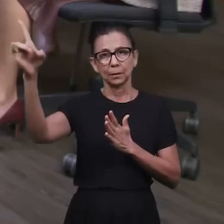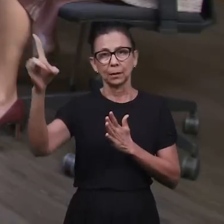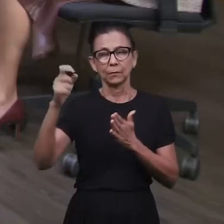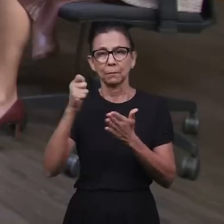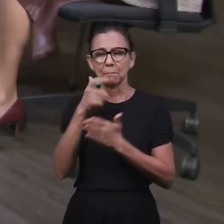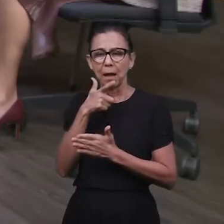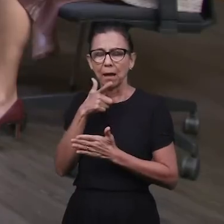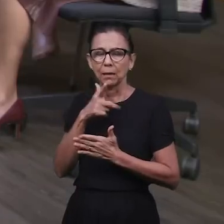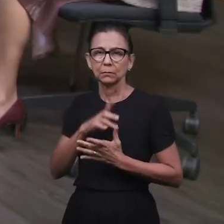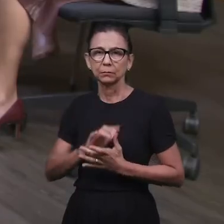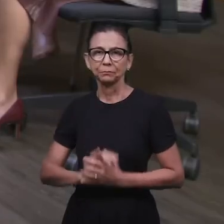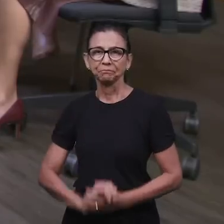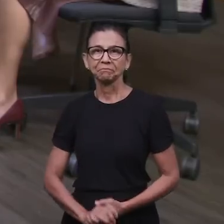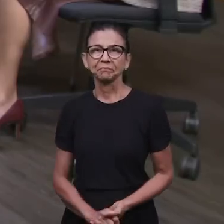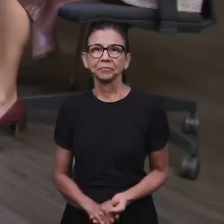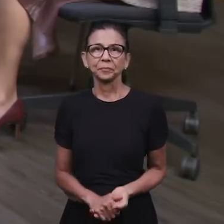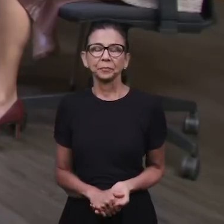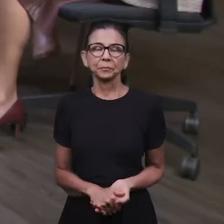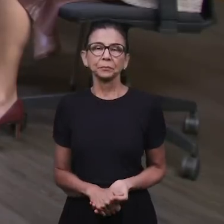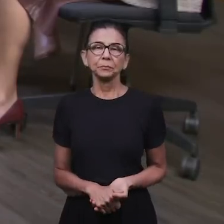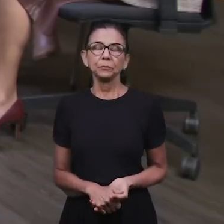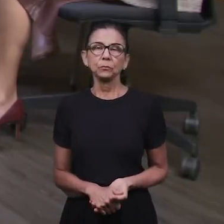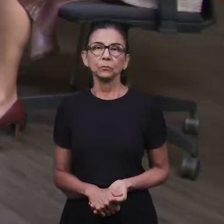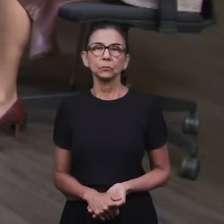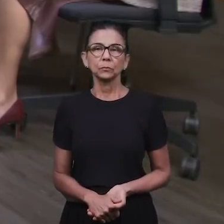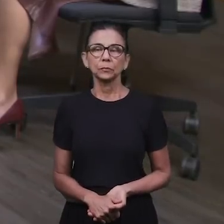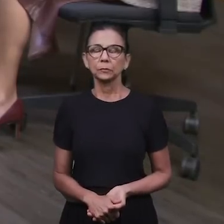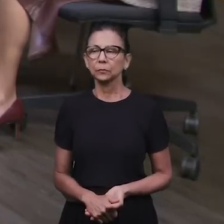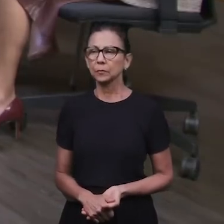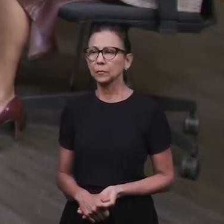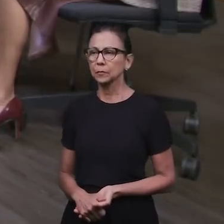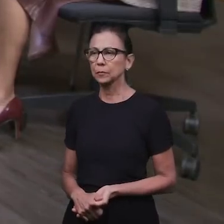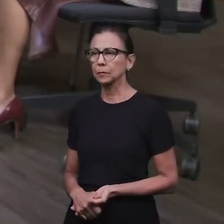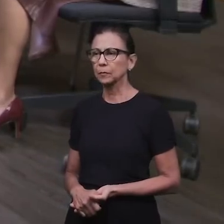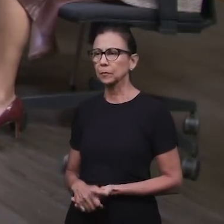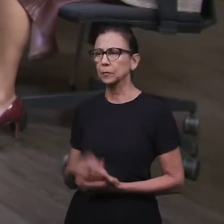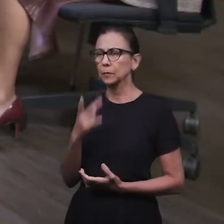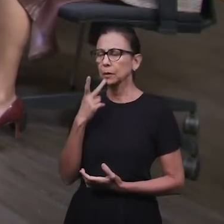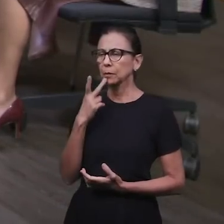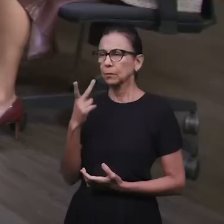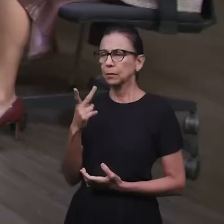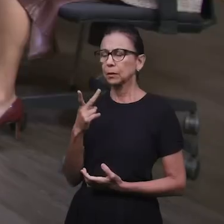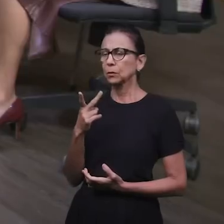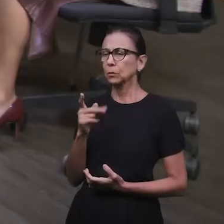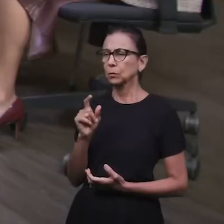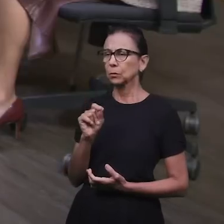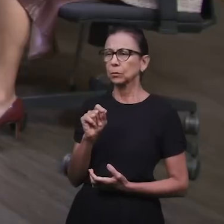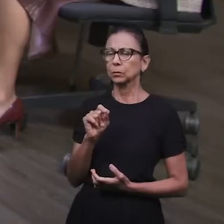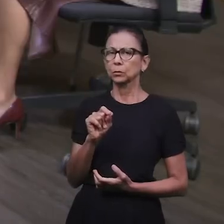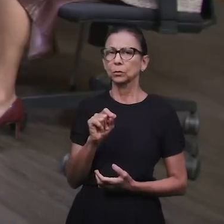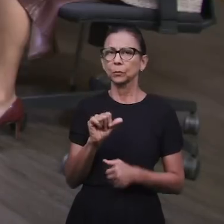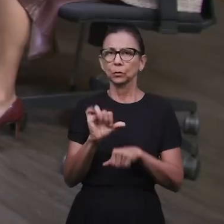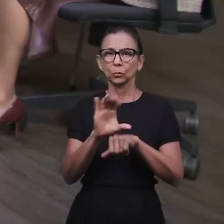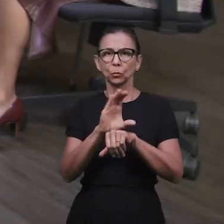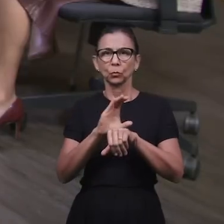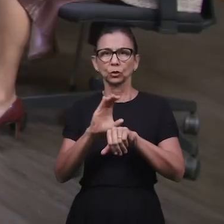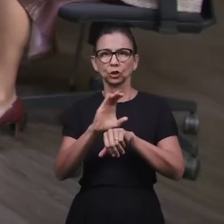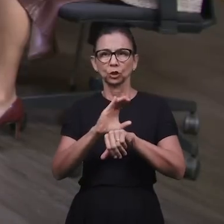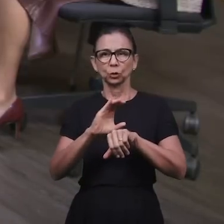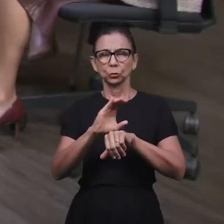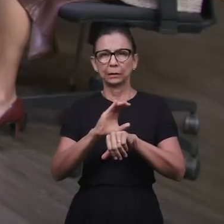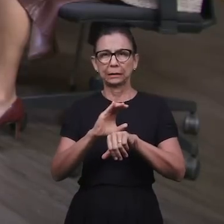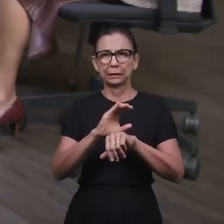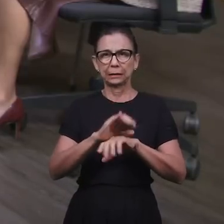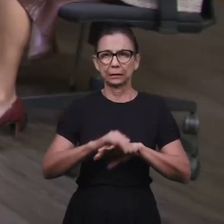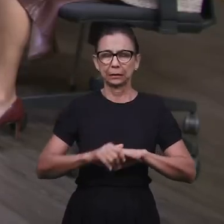Fica aqui o meu abraço. Glória a Deus. A todos os nossos ouvintes. Você acabou de falar, Ailton,